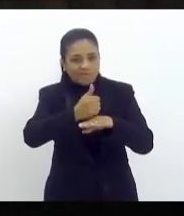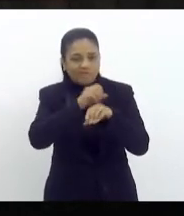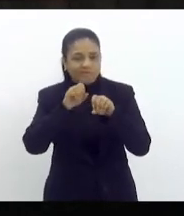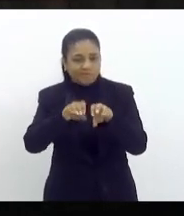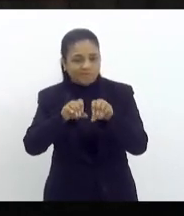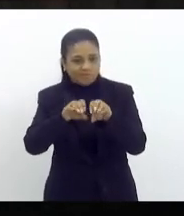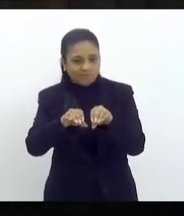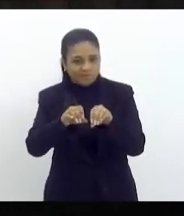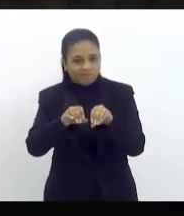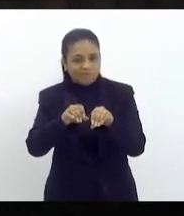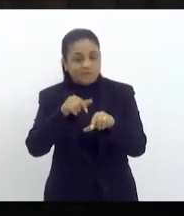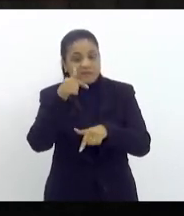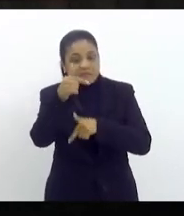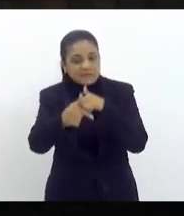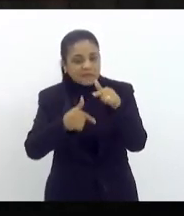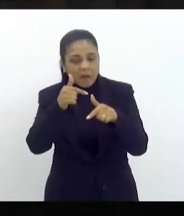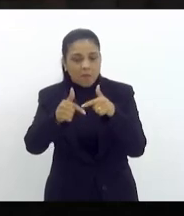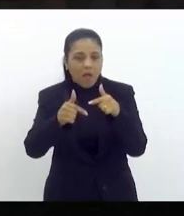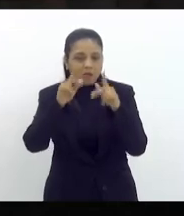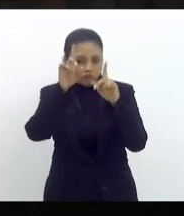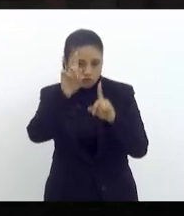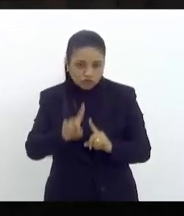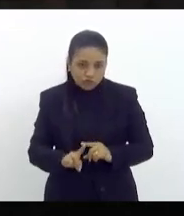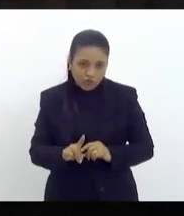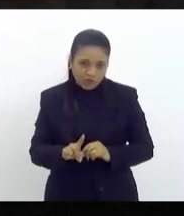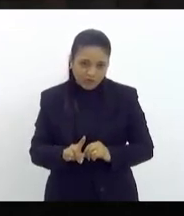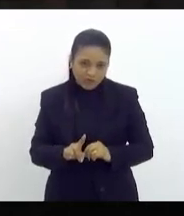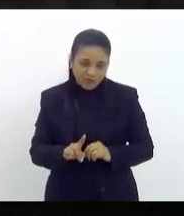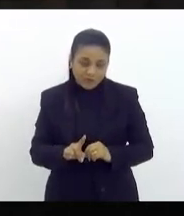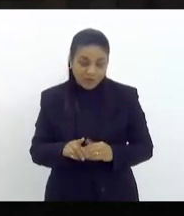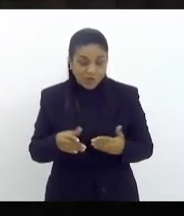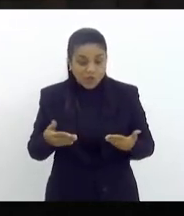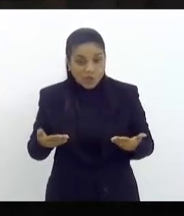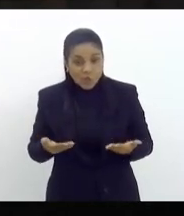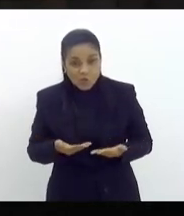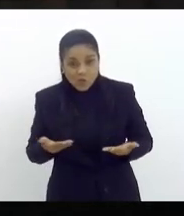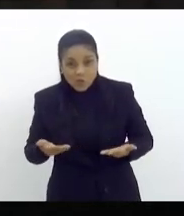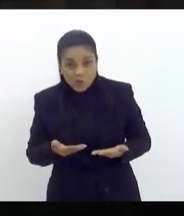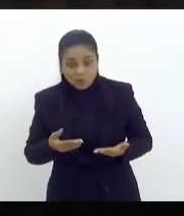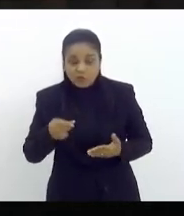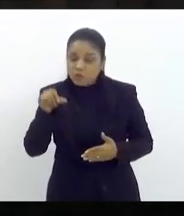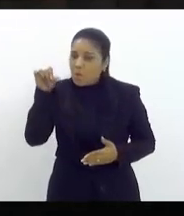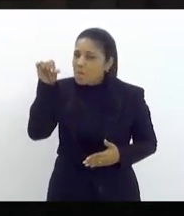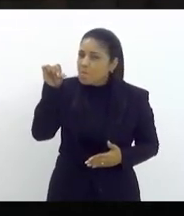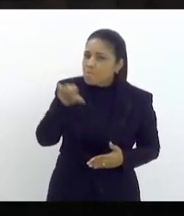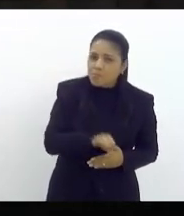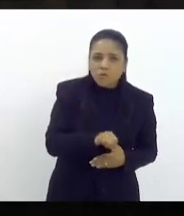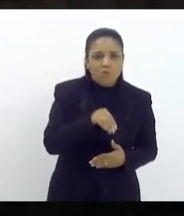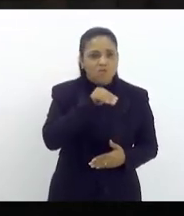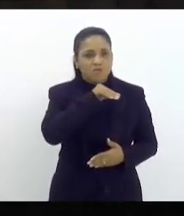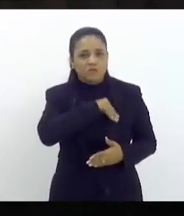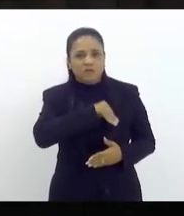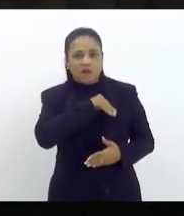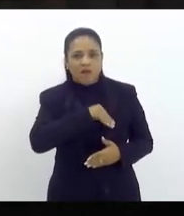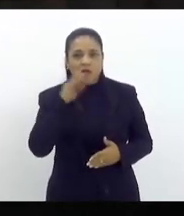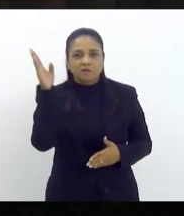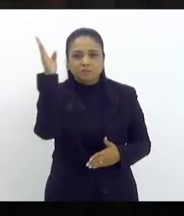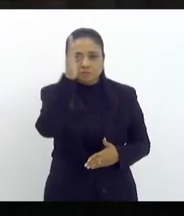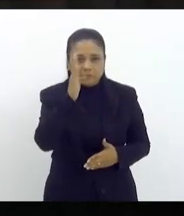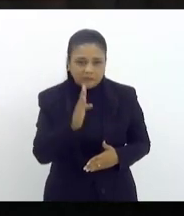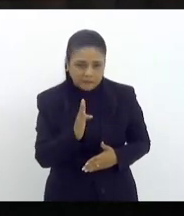trabalhos dignas visto que nós temos hoje um dos piores salários a nível nacional